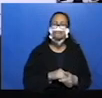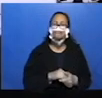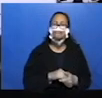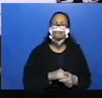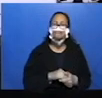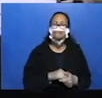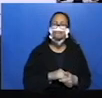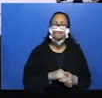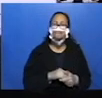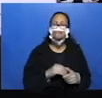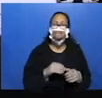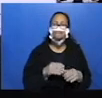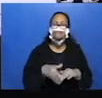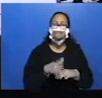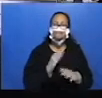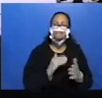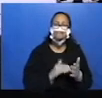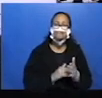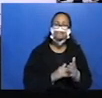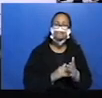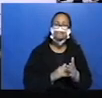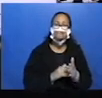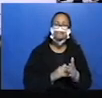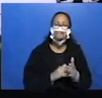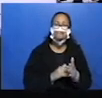lúgubre, total,